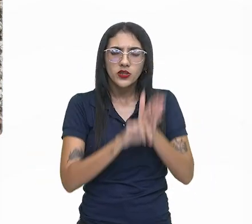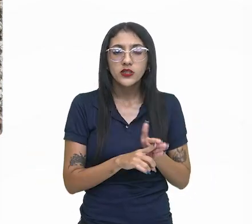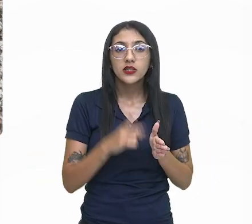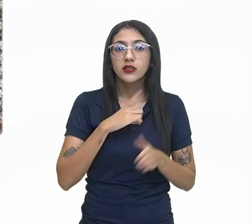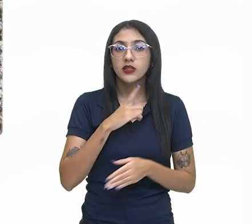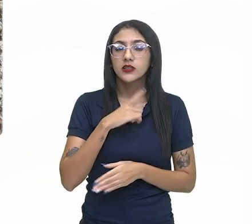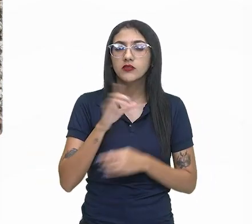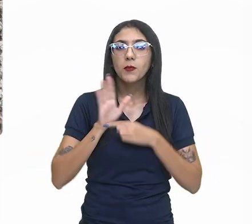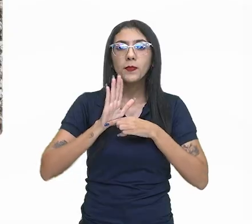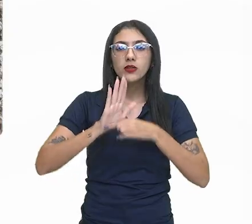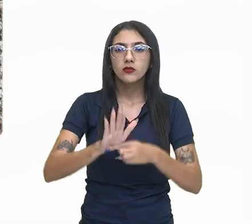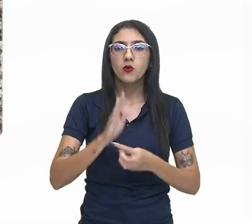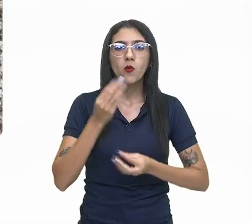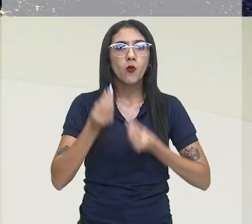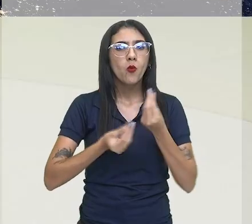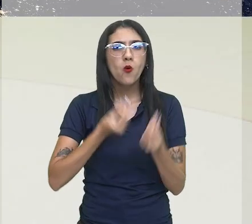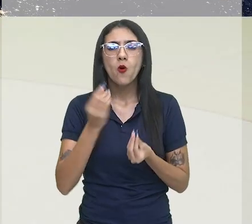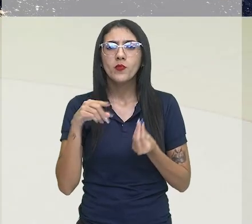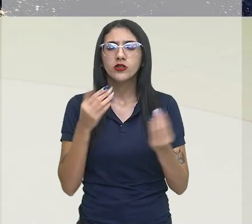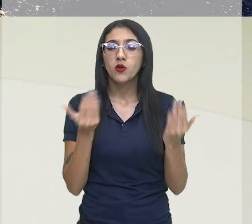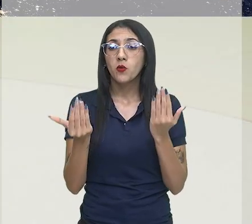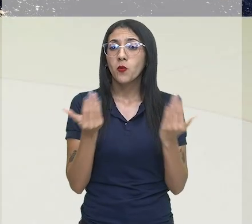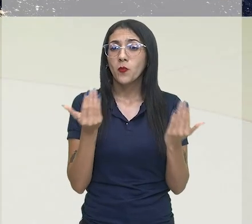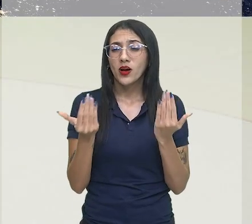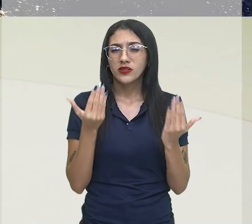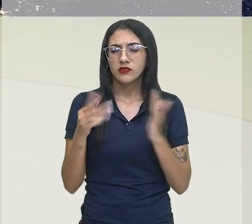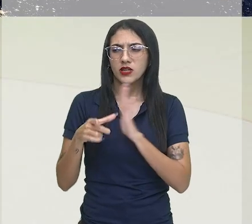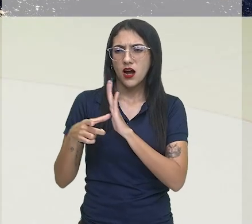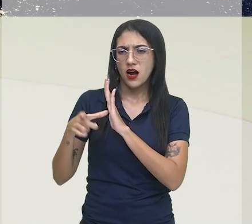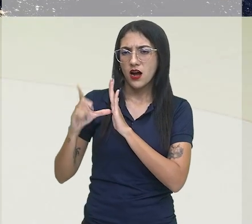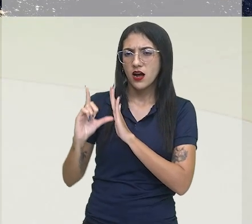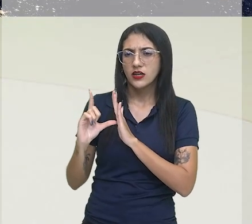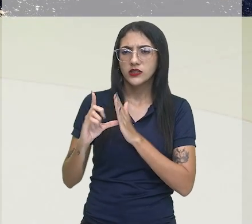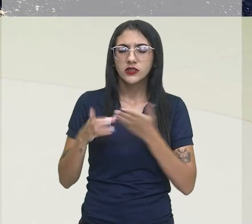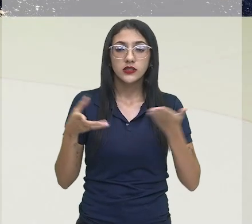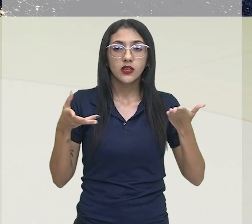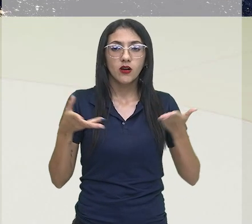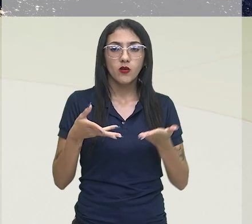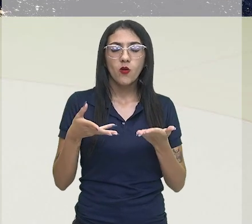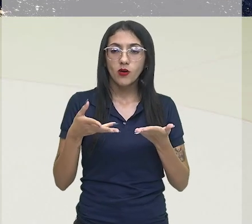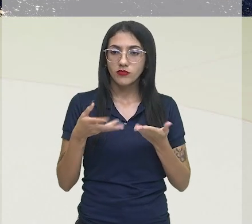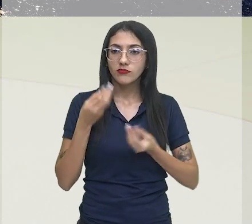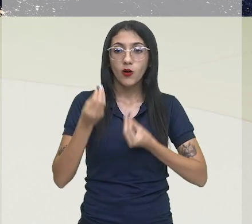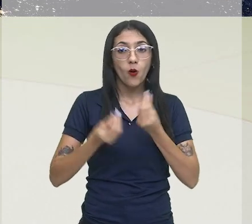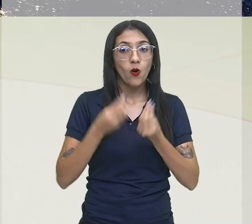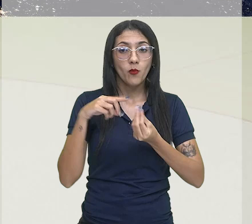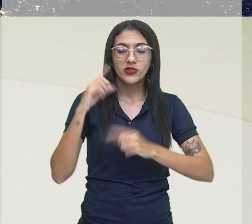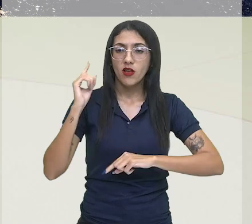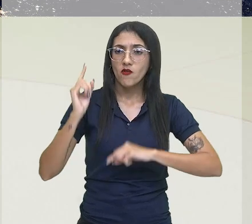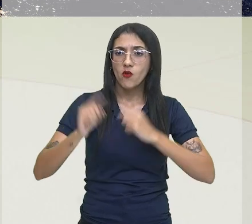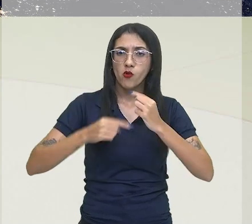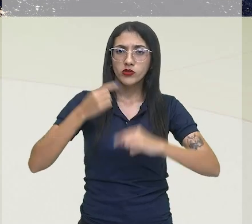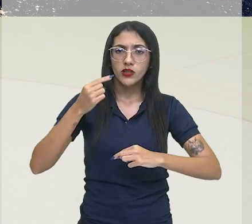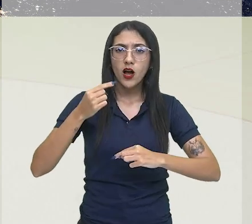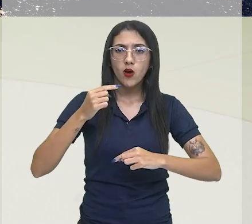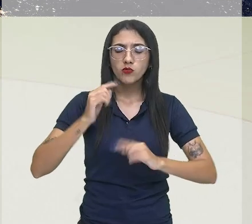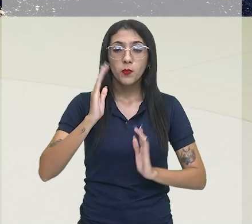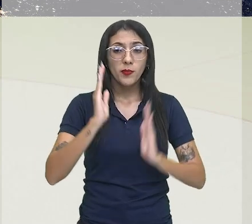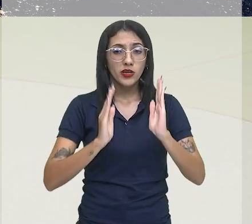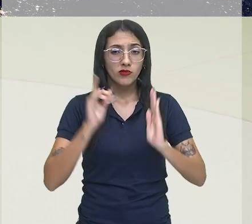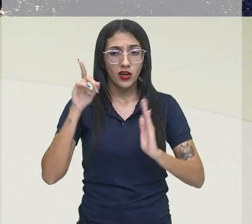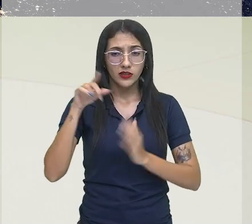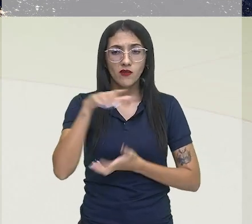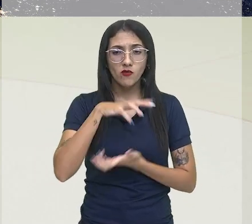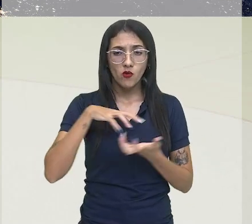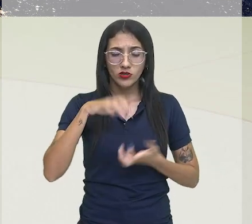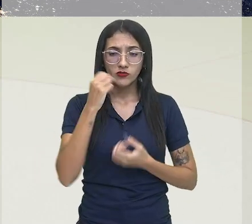mostrou aí como que esse antes e depois, a partir da evolução, da Revolução Industrial que ocorreu ali na